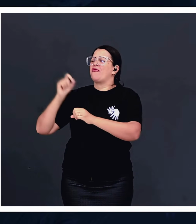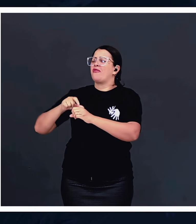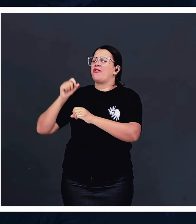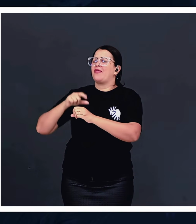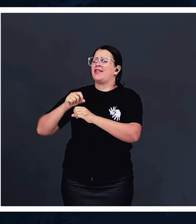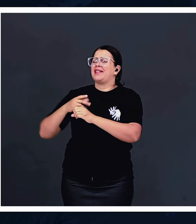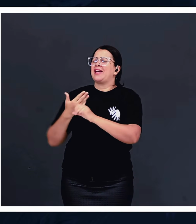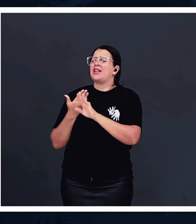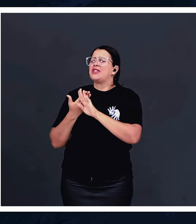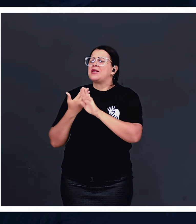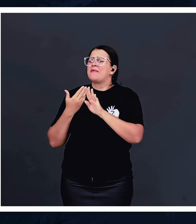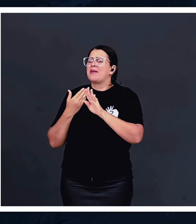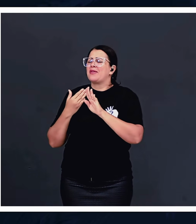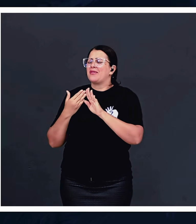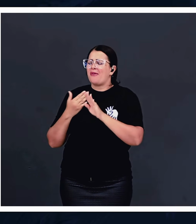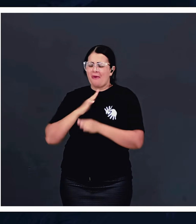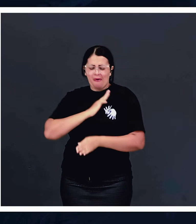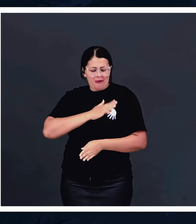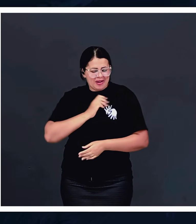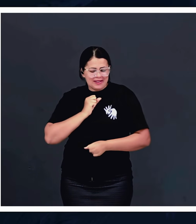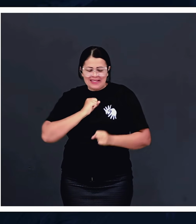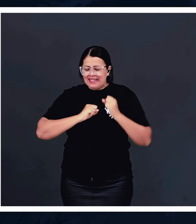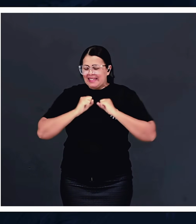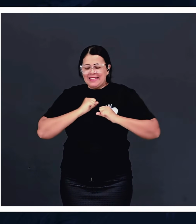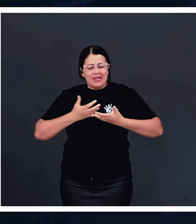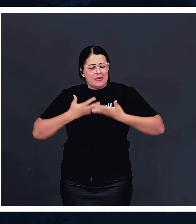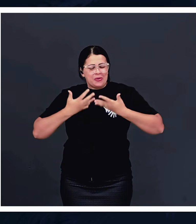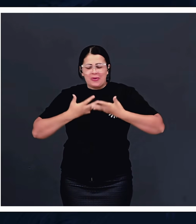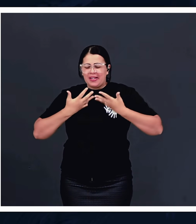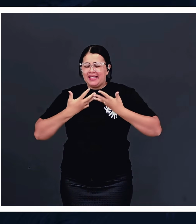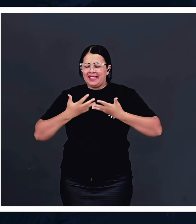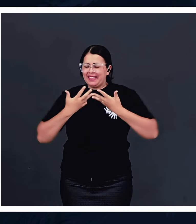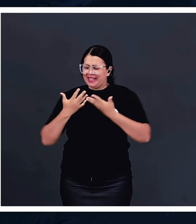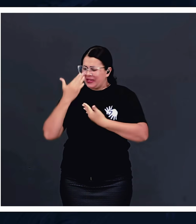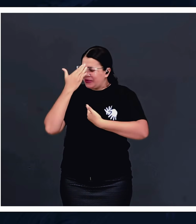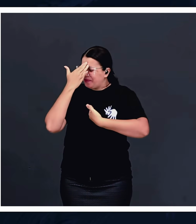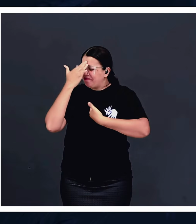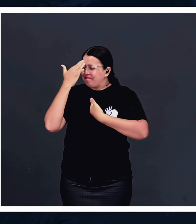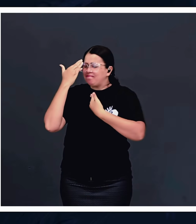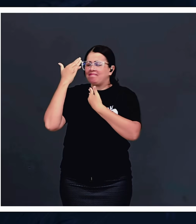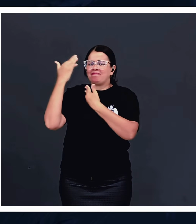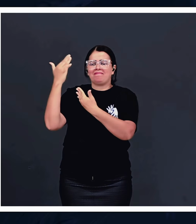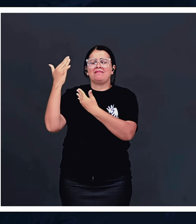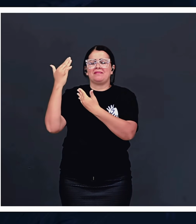aquilo que nós separamos com o coração cheio de alegria, de gratidão.